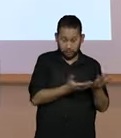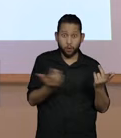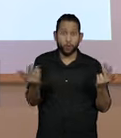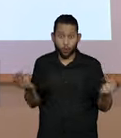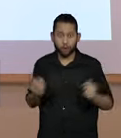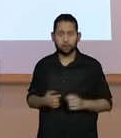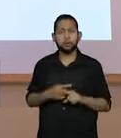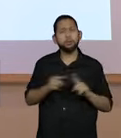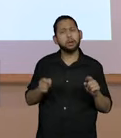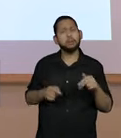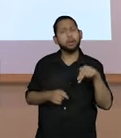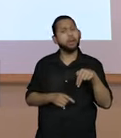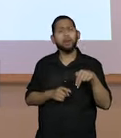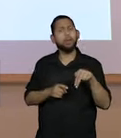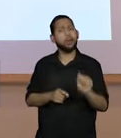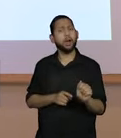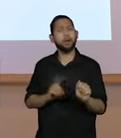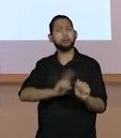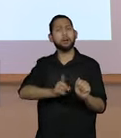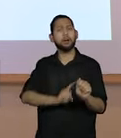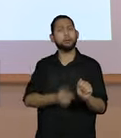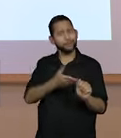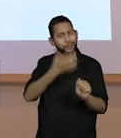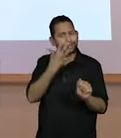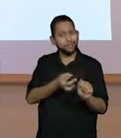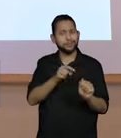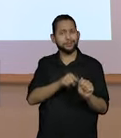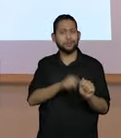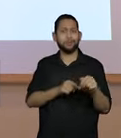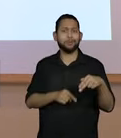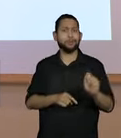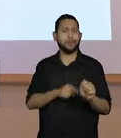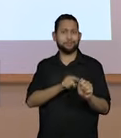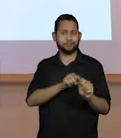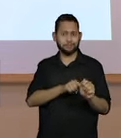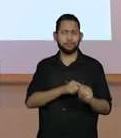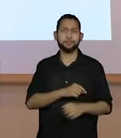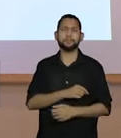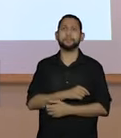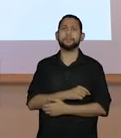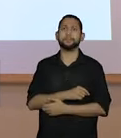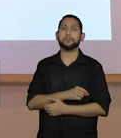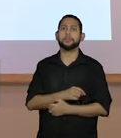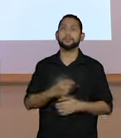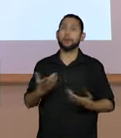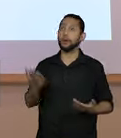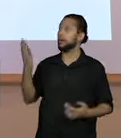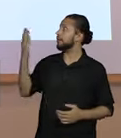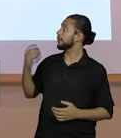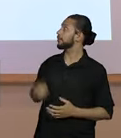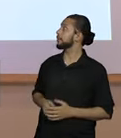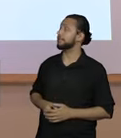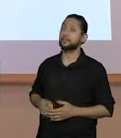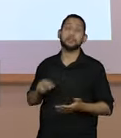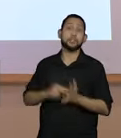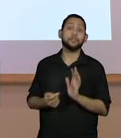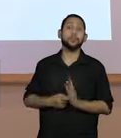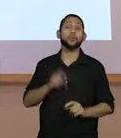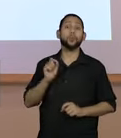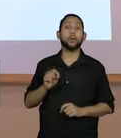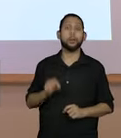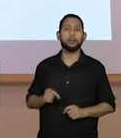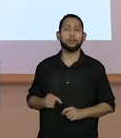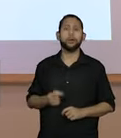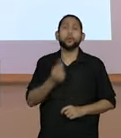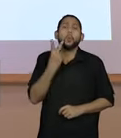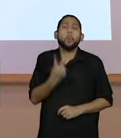tem 2 sódios do outro lado, nós vamos vir aqui agora e vamos colocar um 2 aqui. Quando a gente